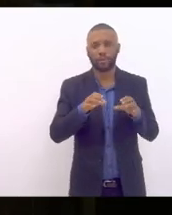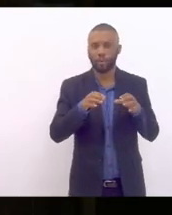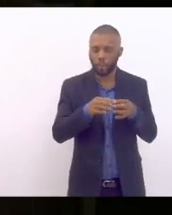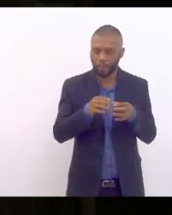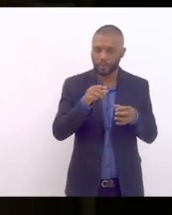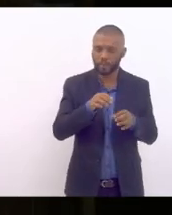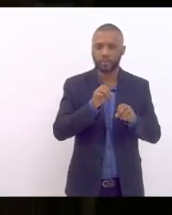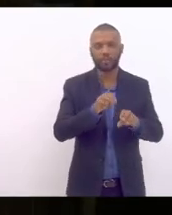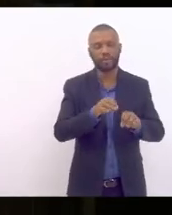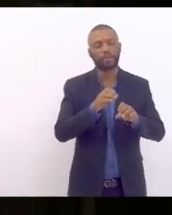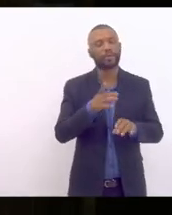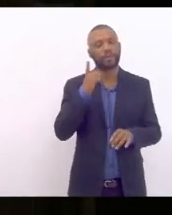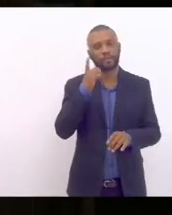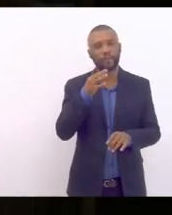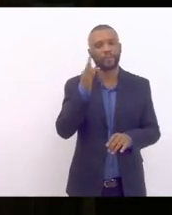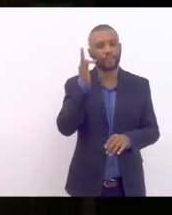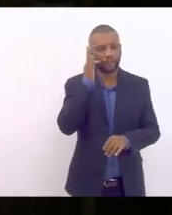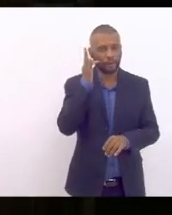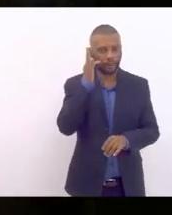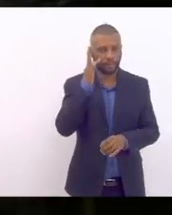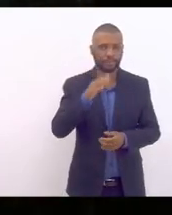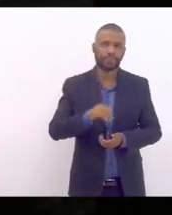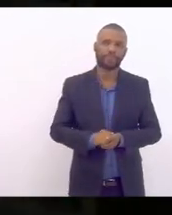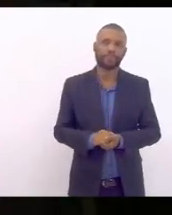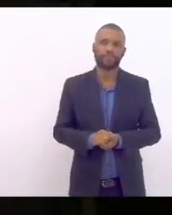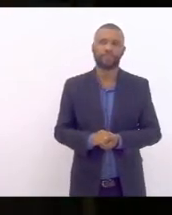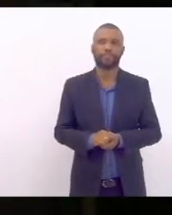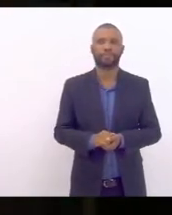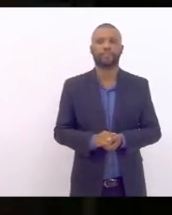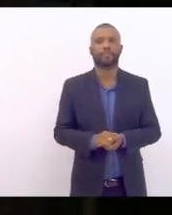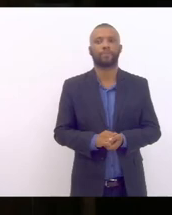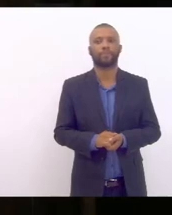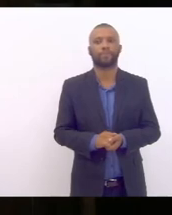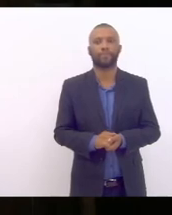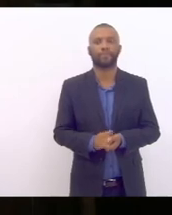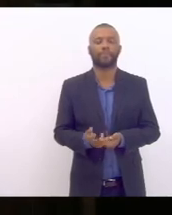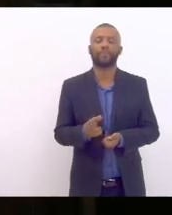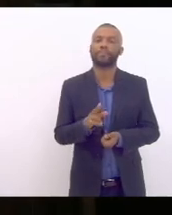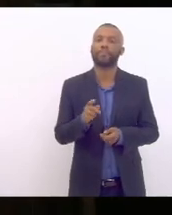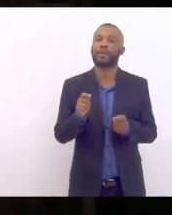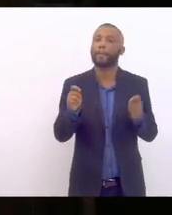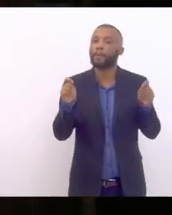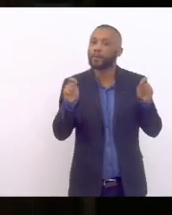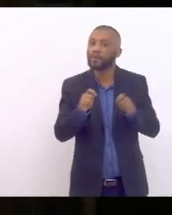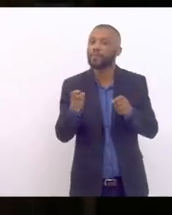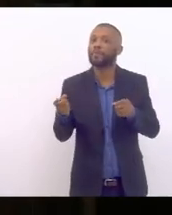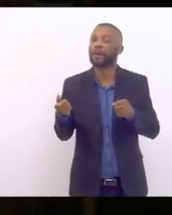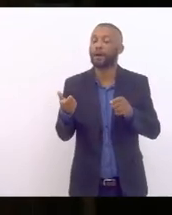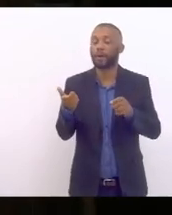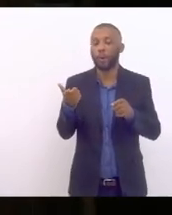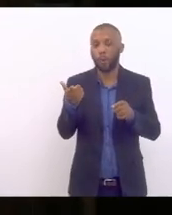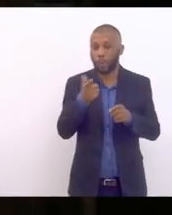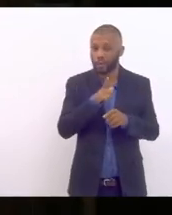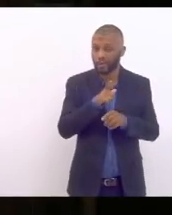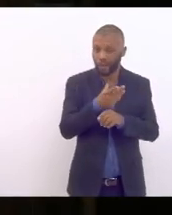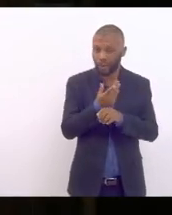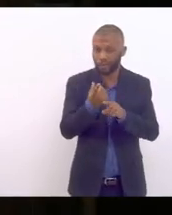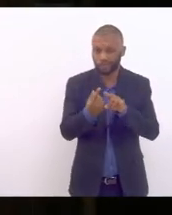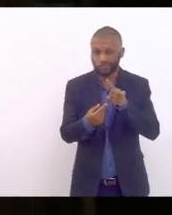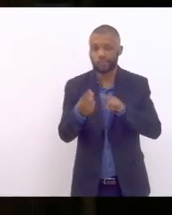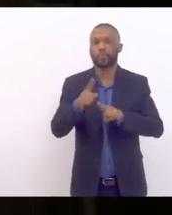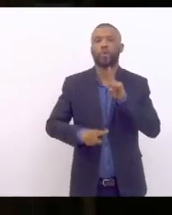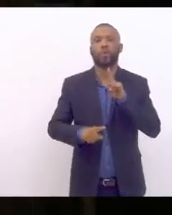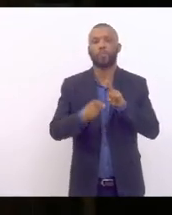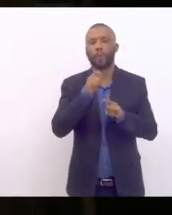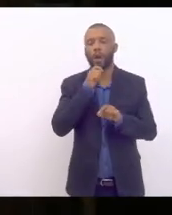educação Deputado Flávio serafini não seria possível a volta por cima que há o olhar de deu sem o apoio